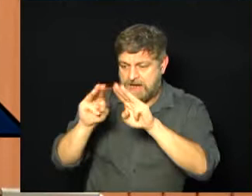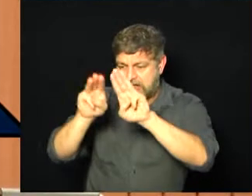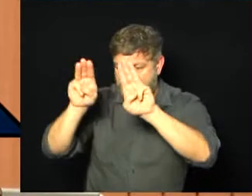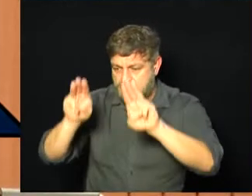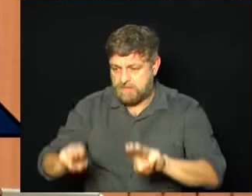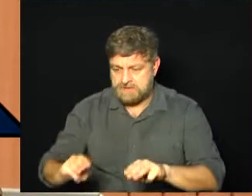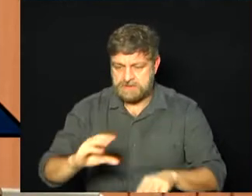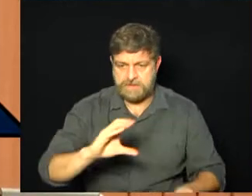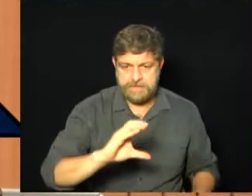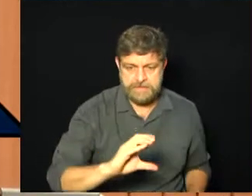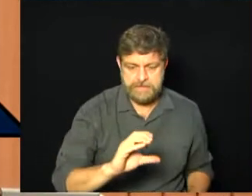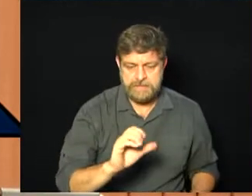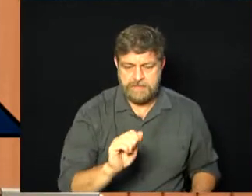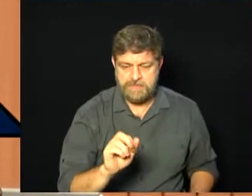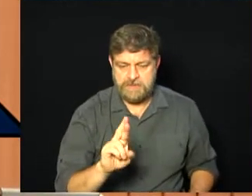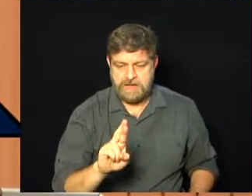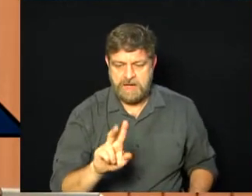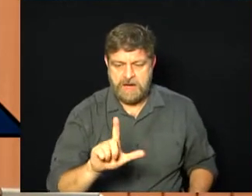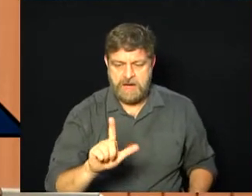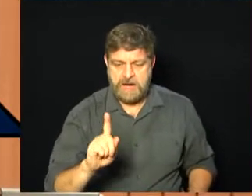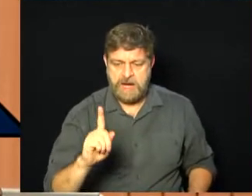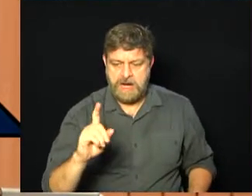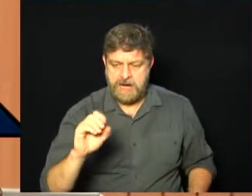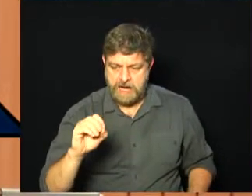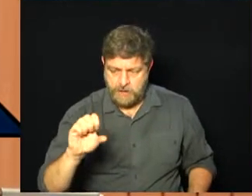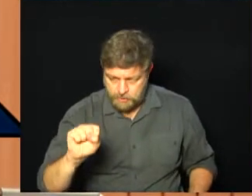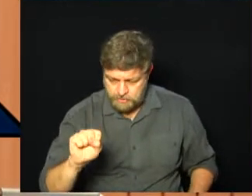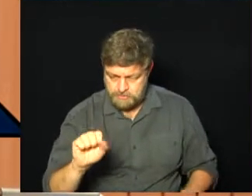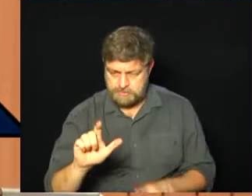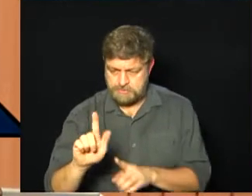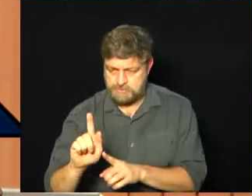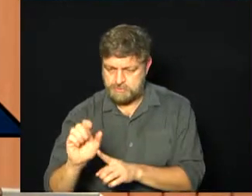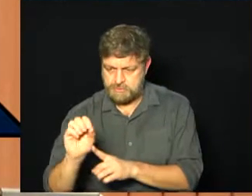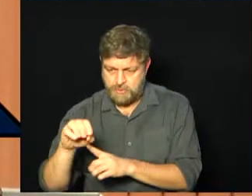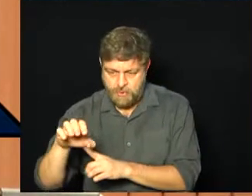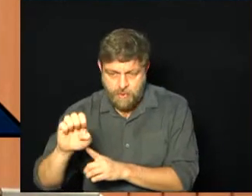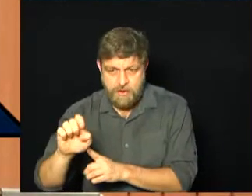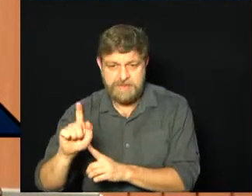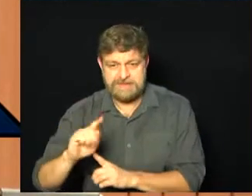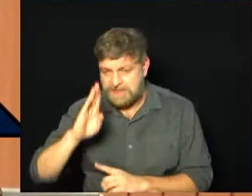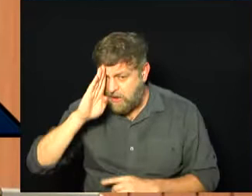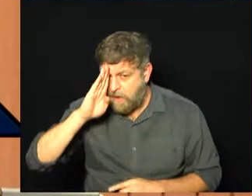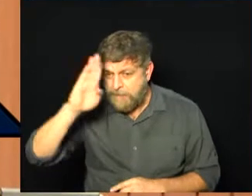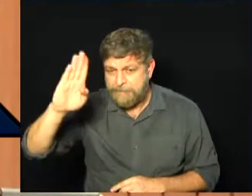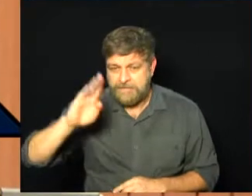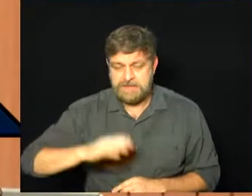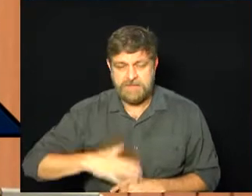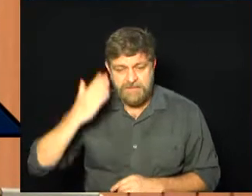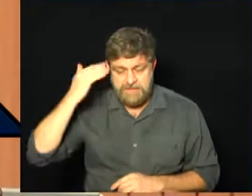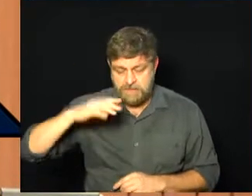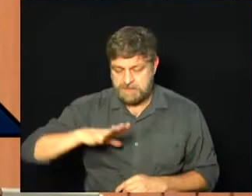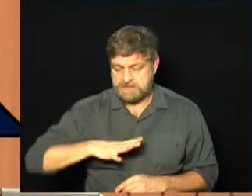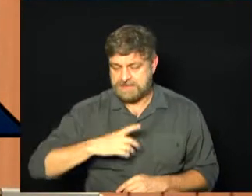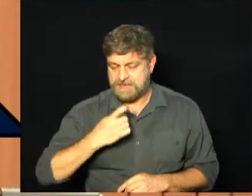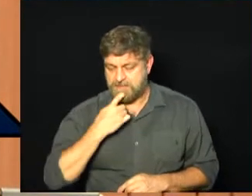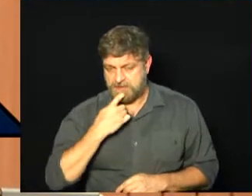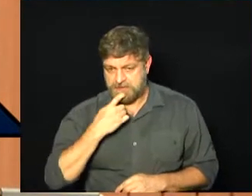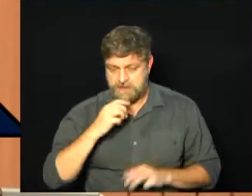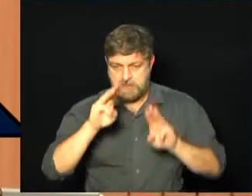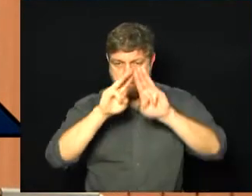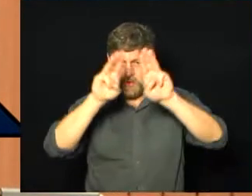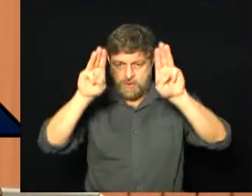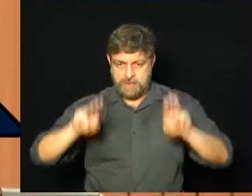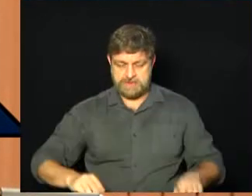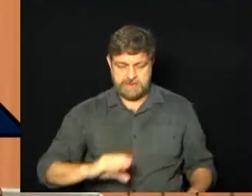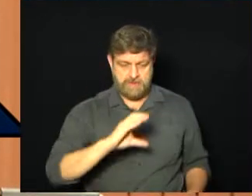grande nome da história cultural de Campinas e um dos maiores do Brasil. O Museu Campos Sales nasceu a partir